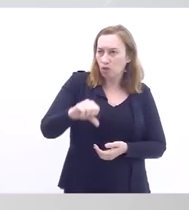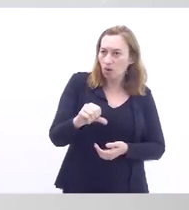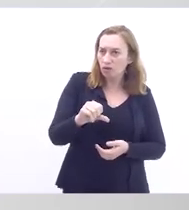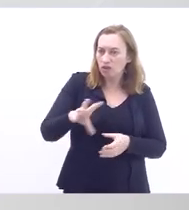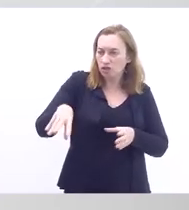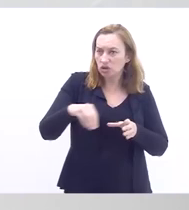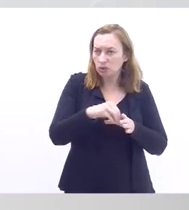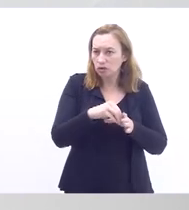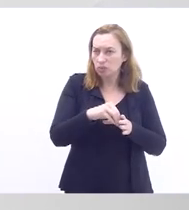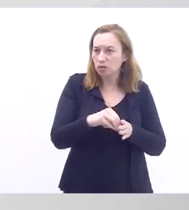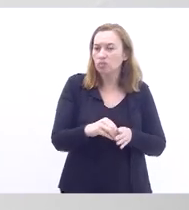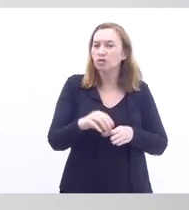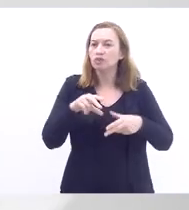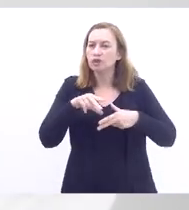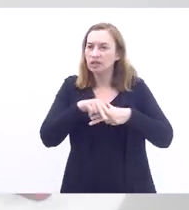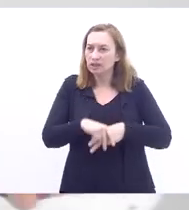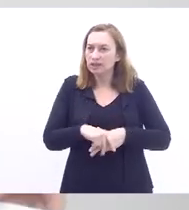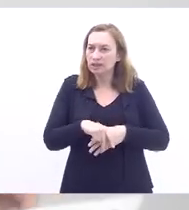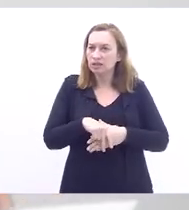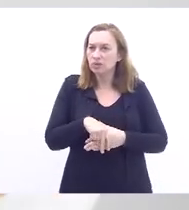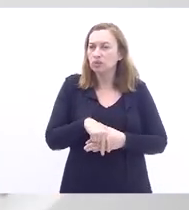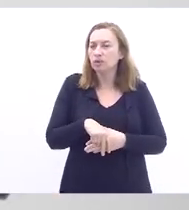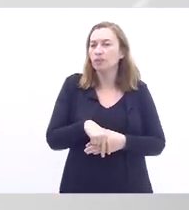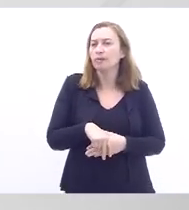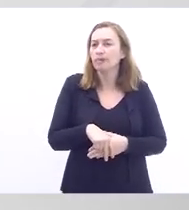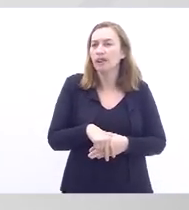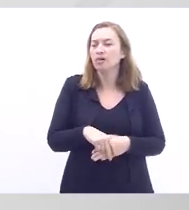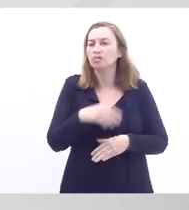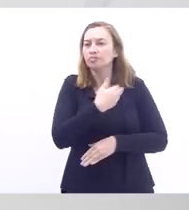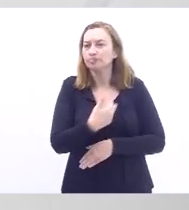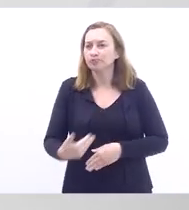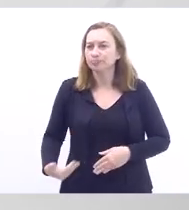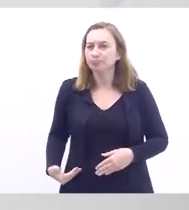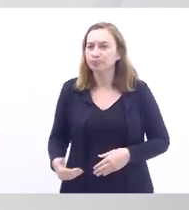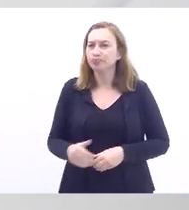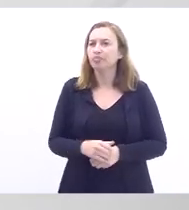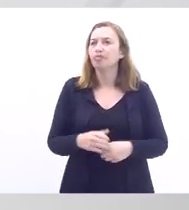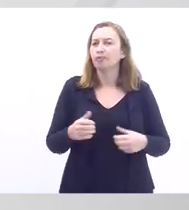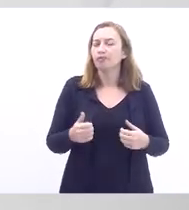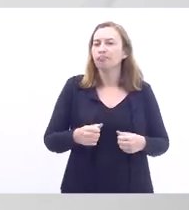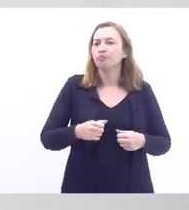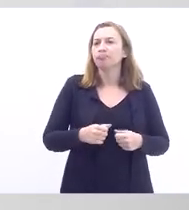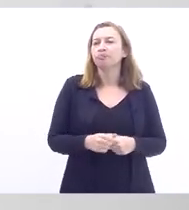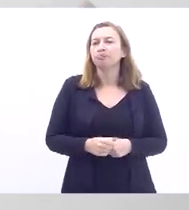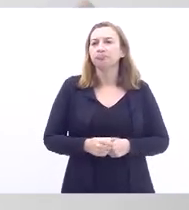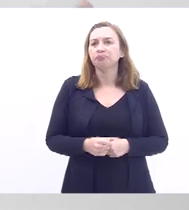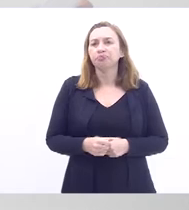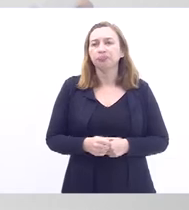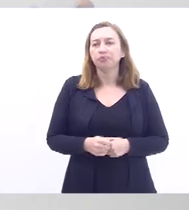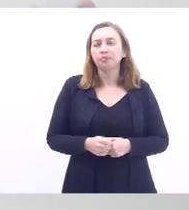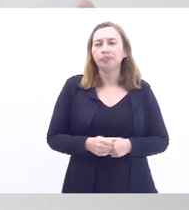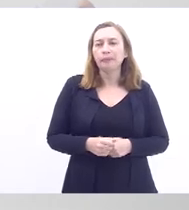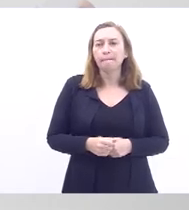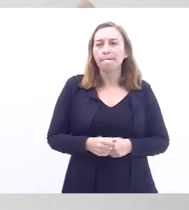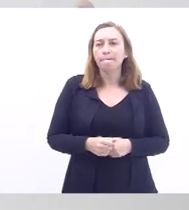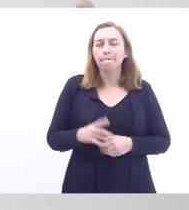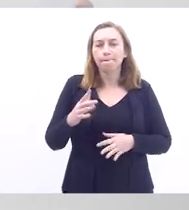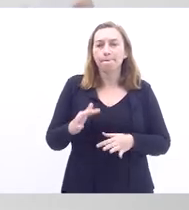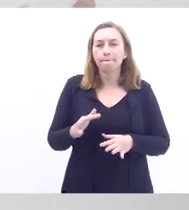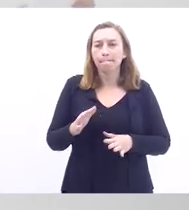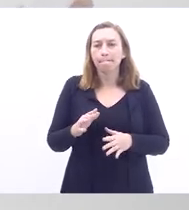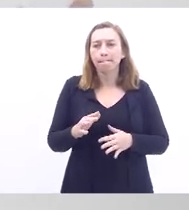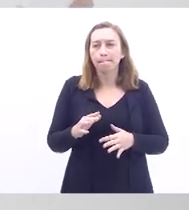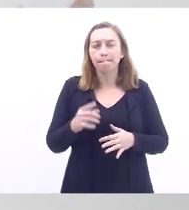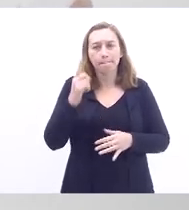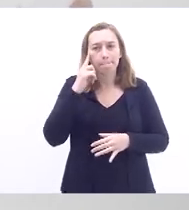Esse é um indeciso né que diz que o Governo deveria prever as contra partidas